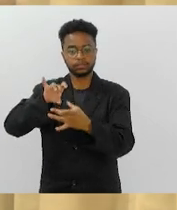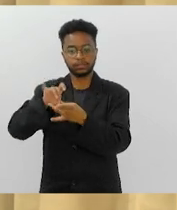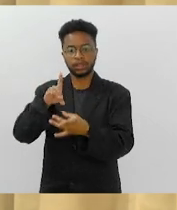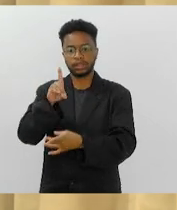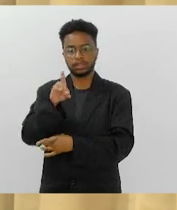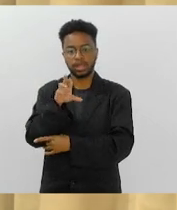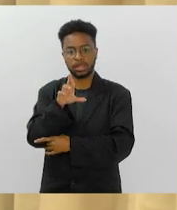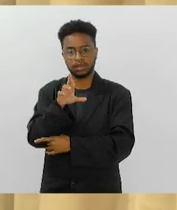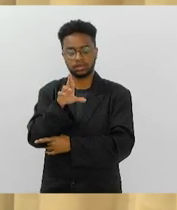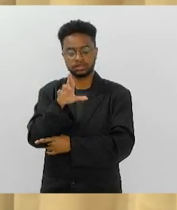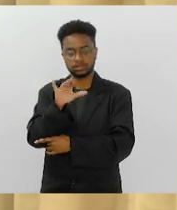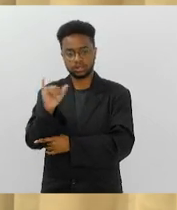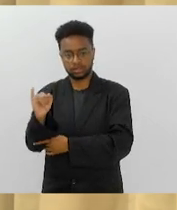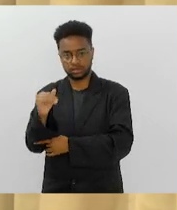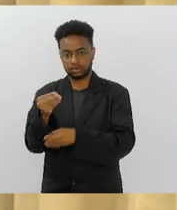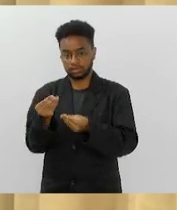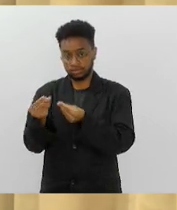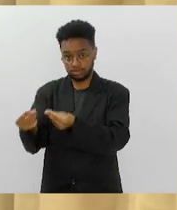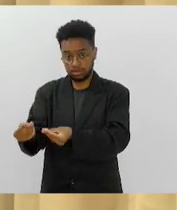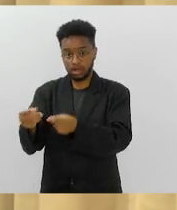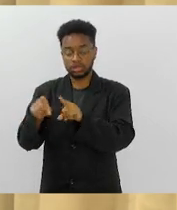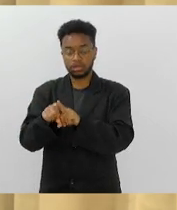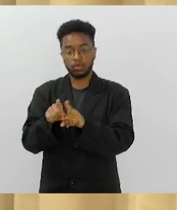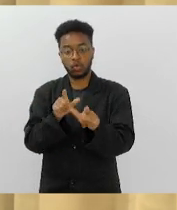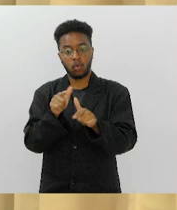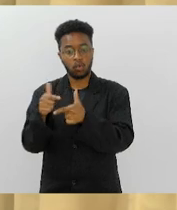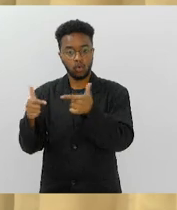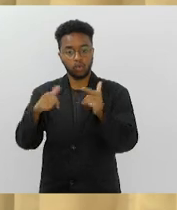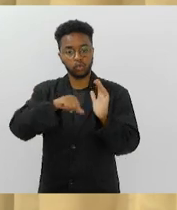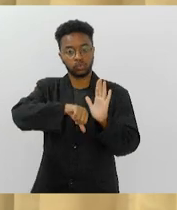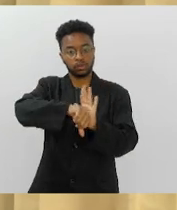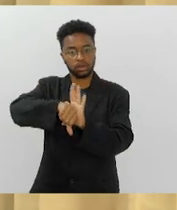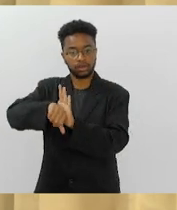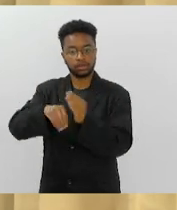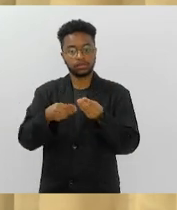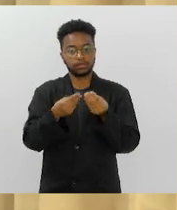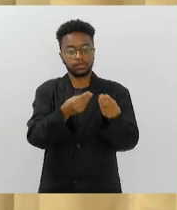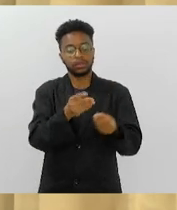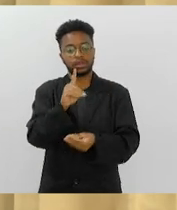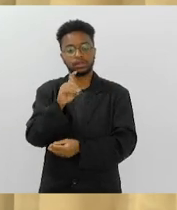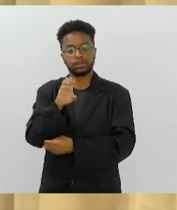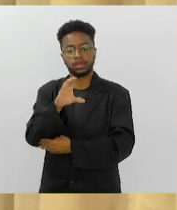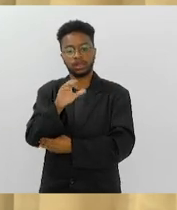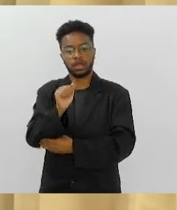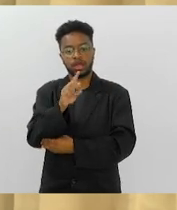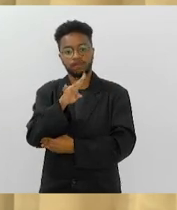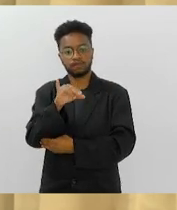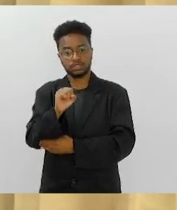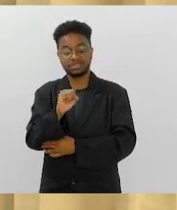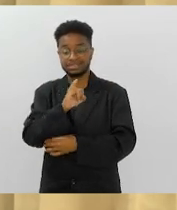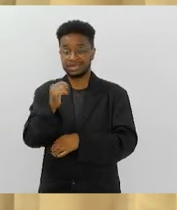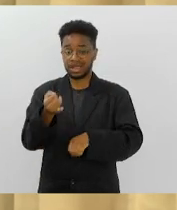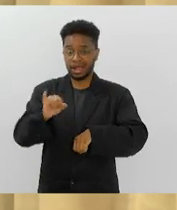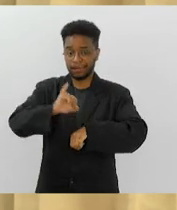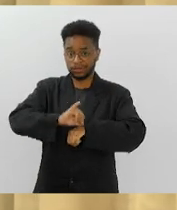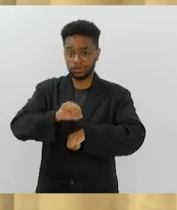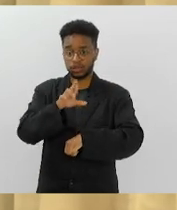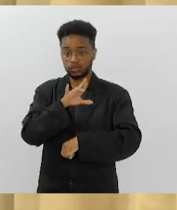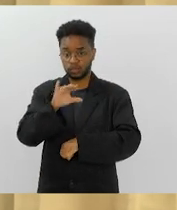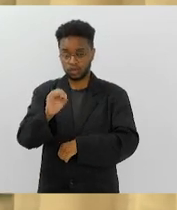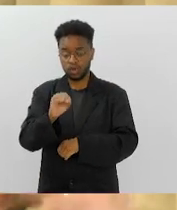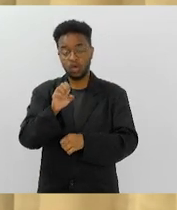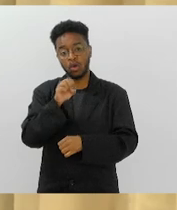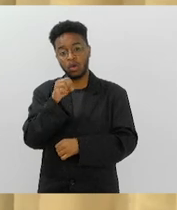DRCI toca por lá. Outros delitos caem para a DECAV, se for capital do Rio de Janeiro, e se não for capital do Rio de